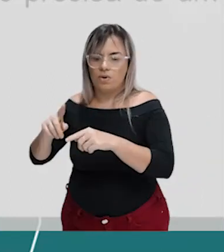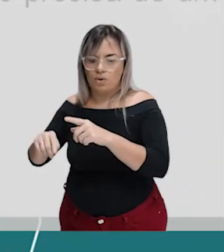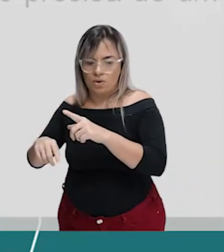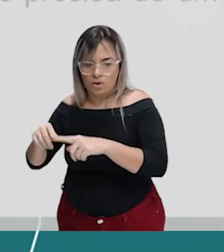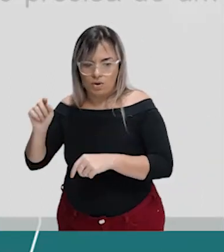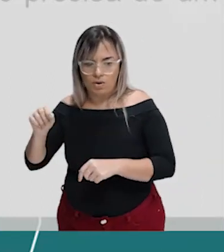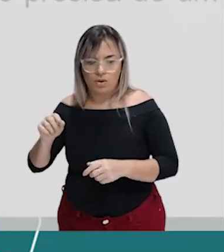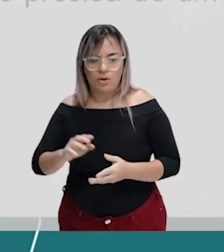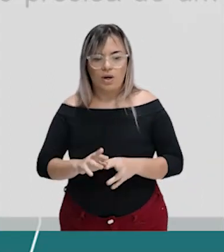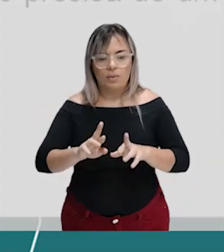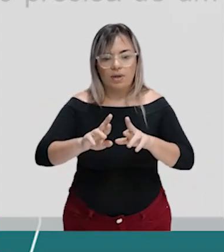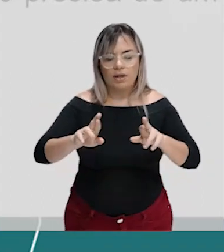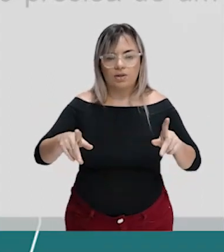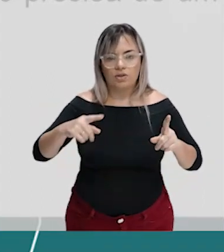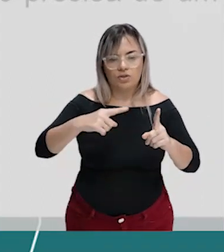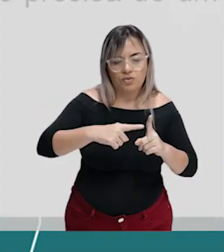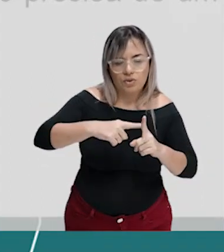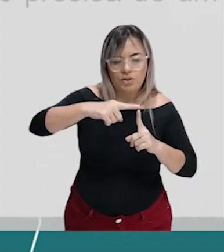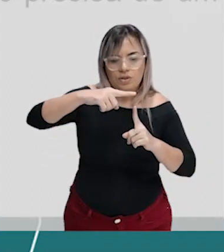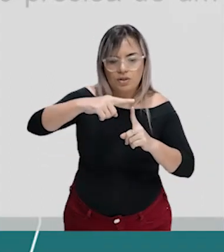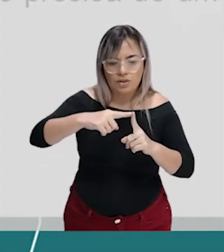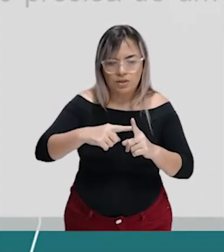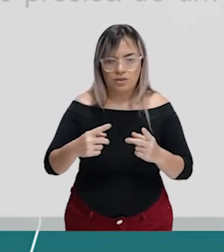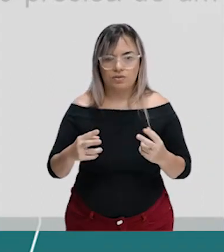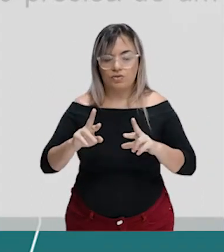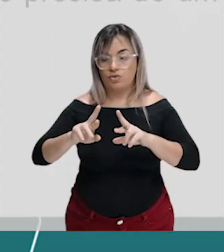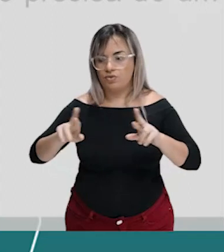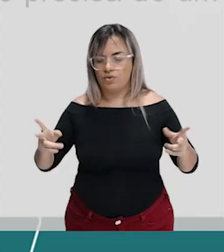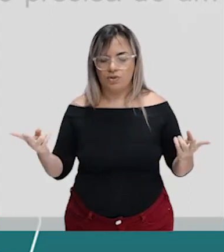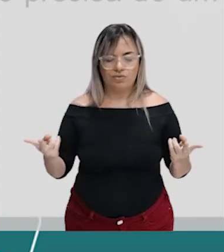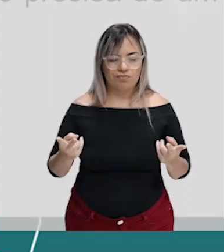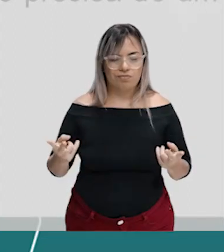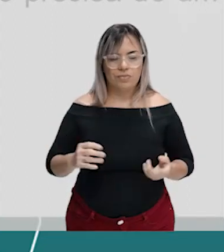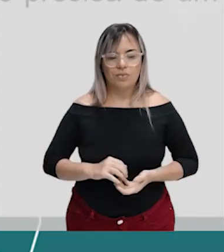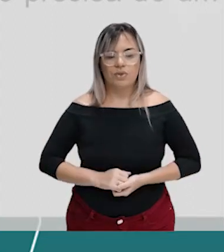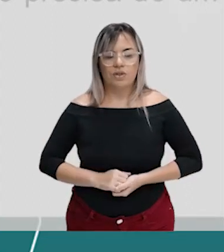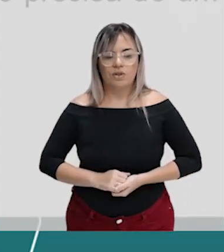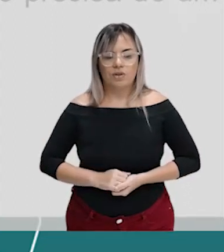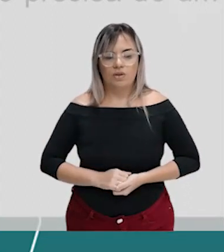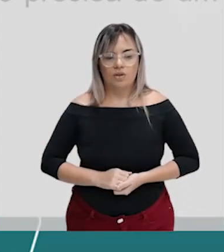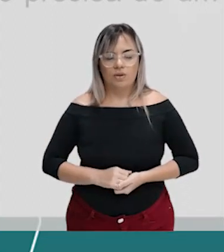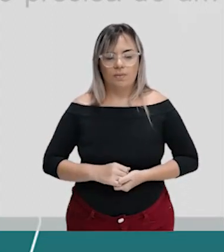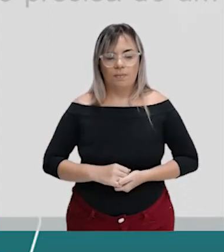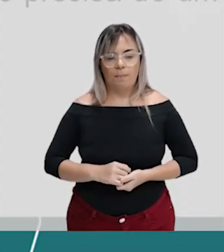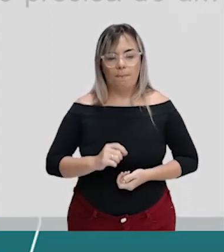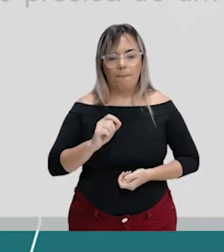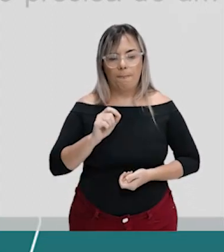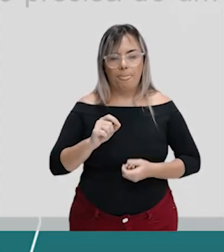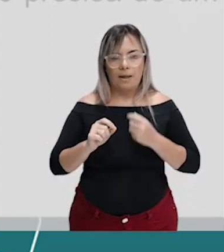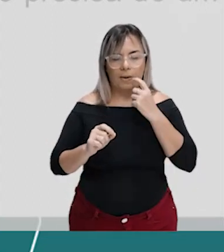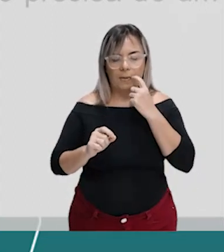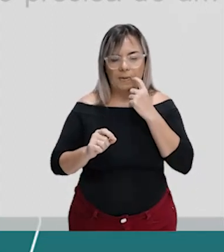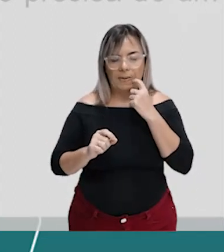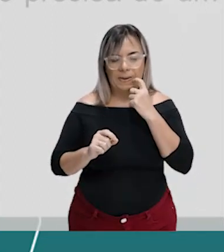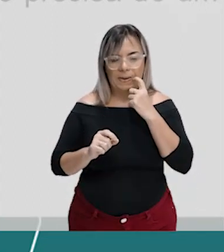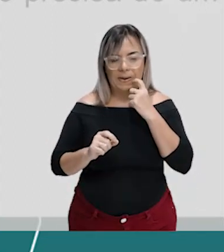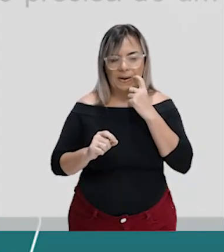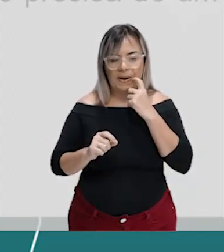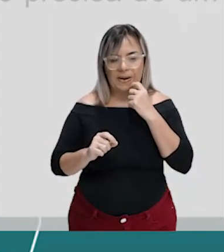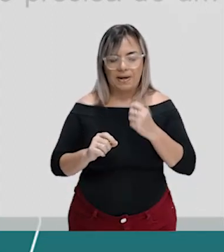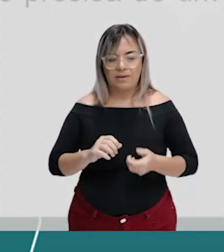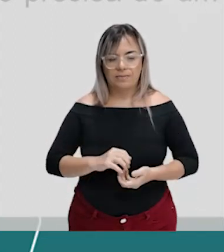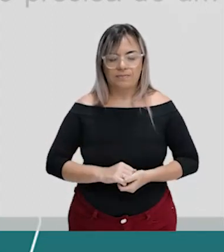2. A convecção térmica é um processo de propagação de calor que ocorre apenas nos